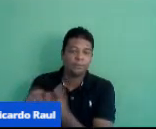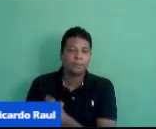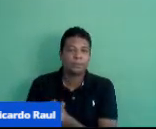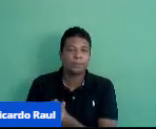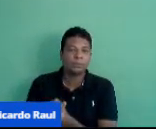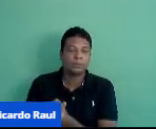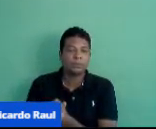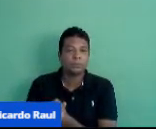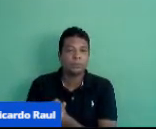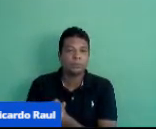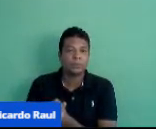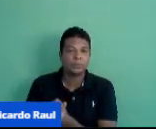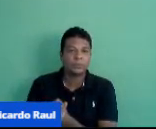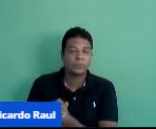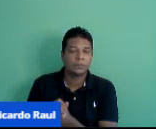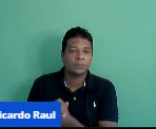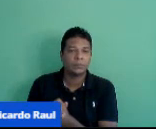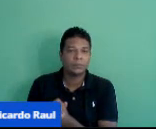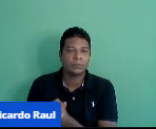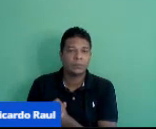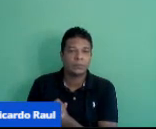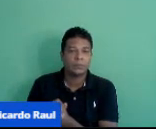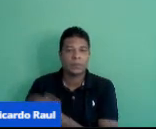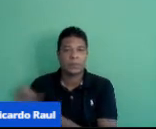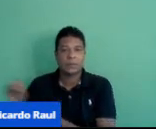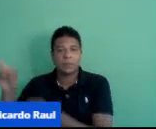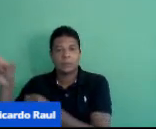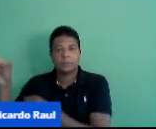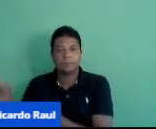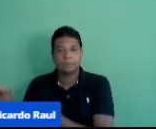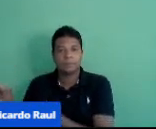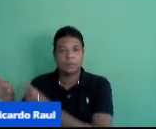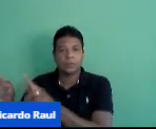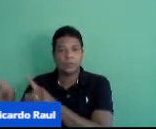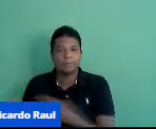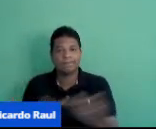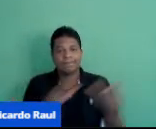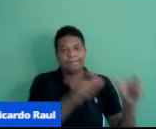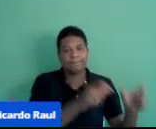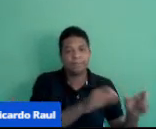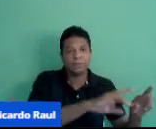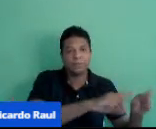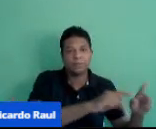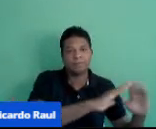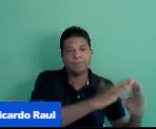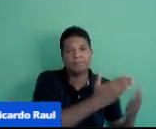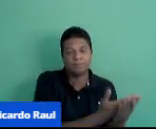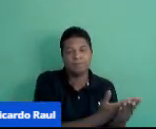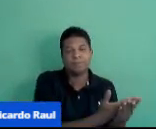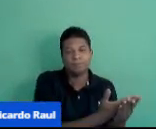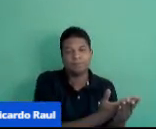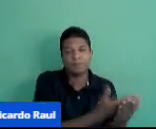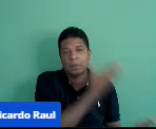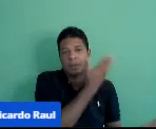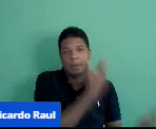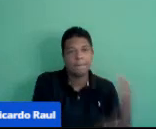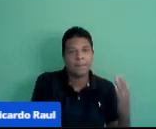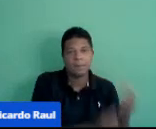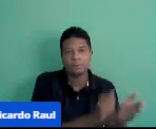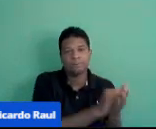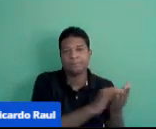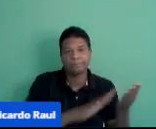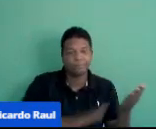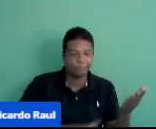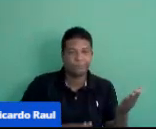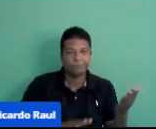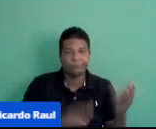estar, às vezes, à frente, e aí acabar perdendo algum conteúdo, né, nesse momento que ele teve